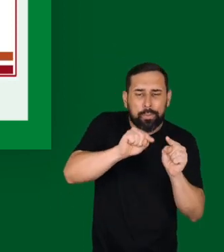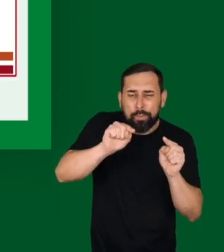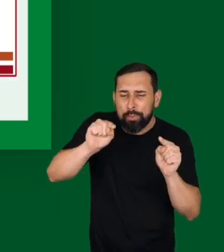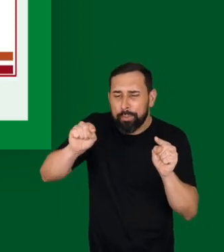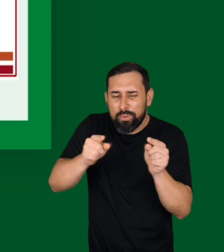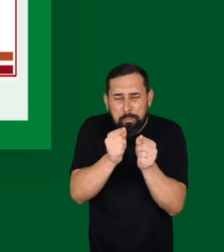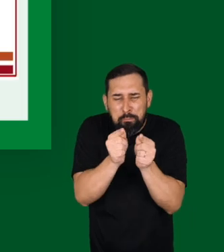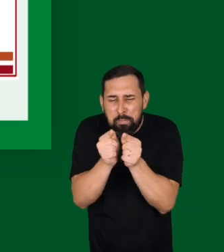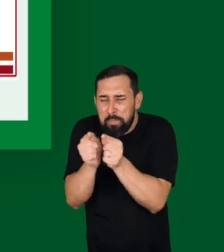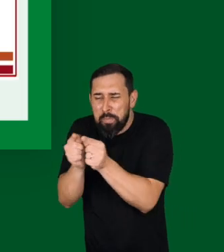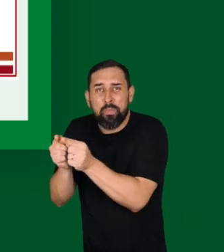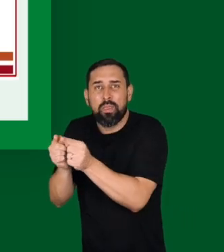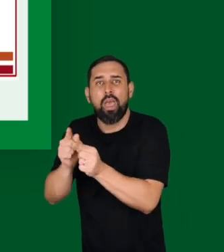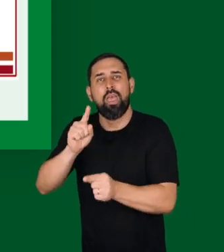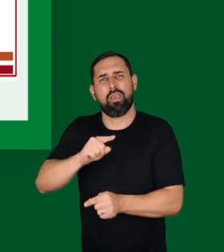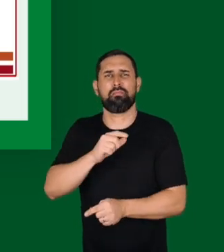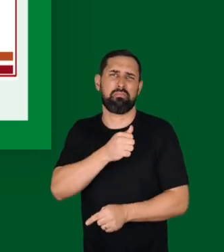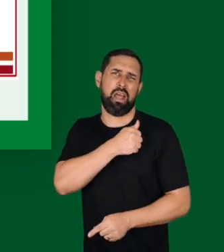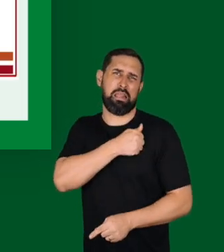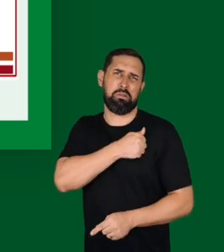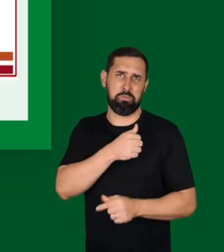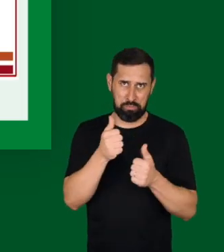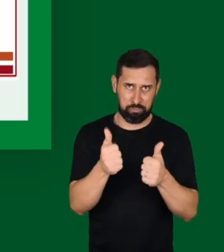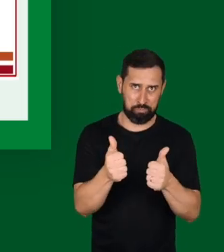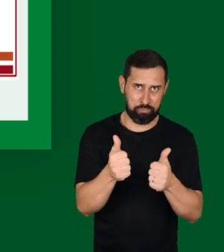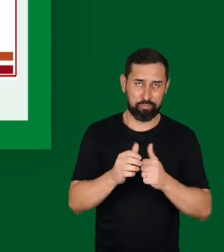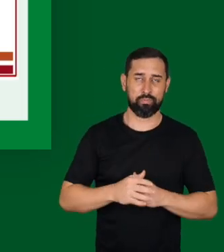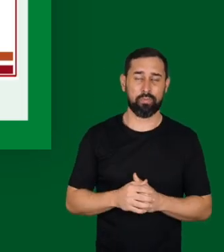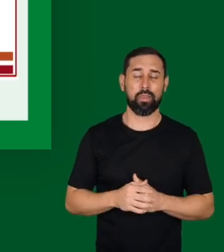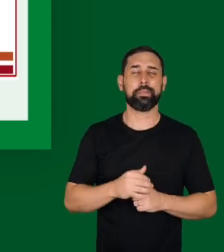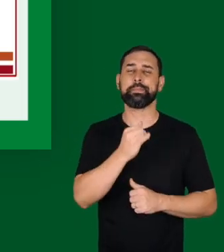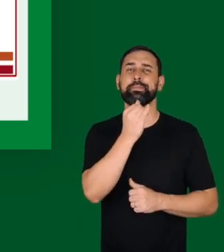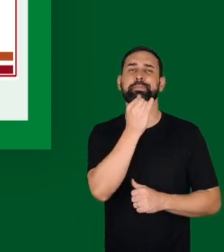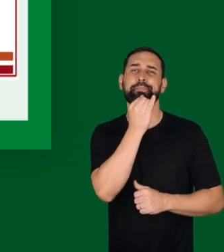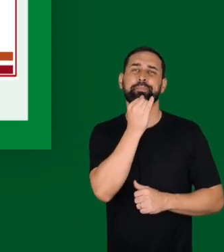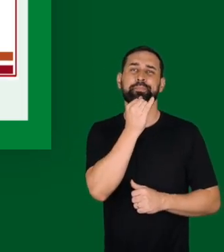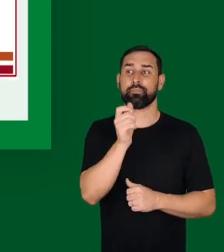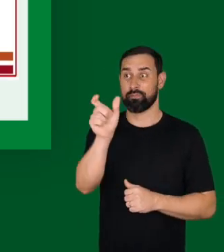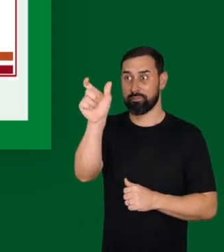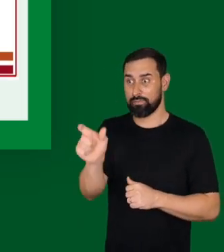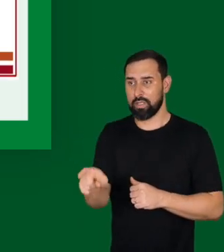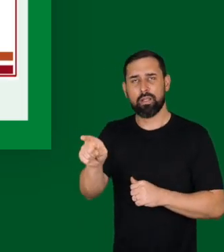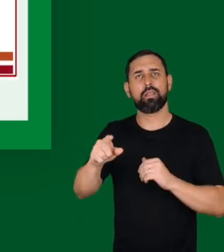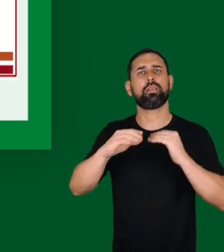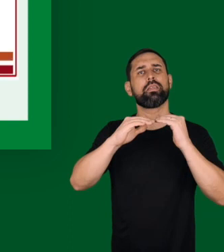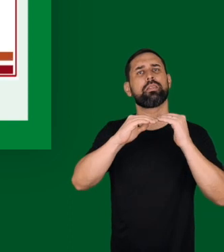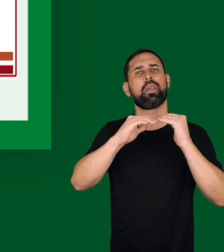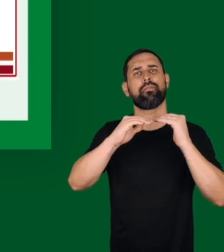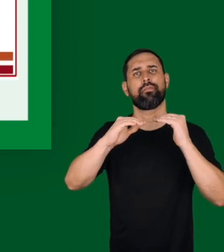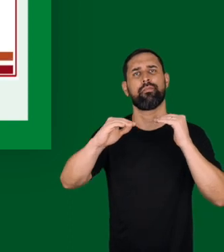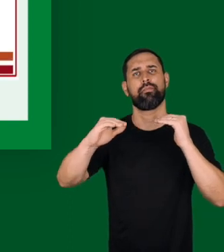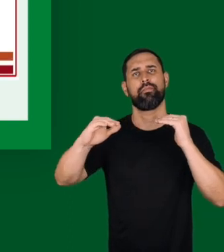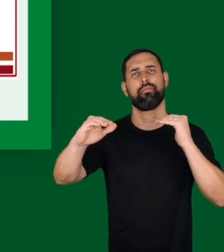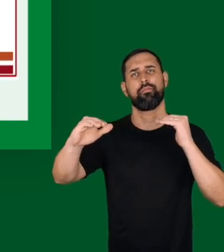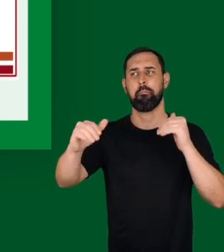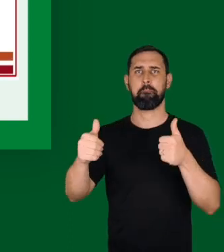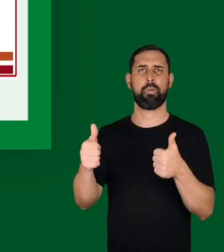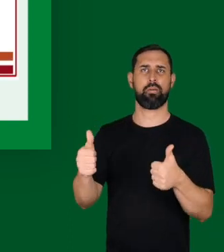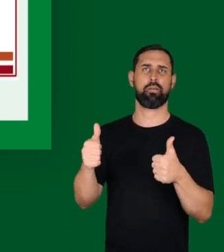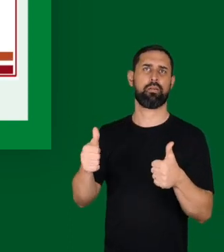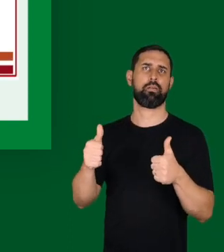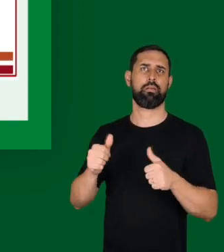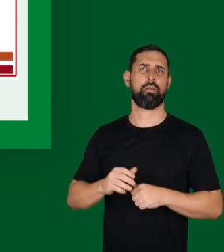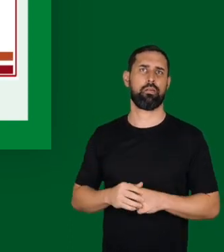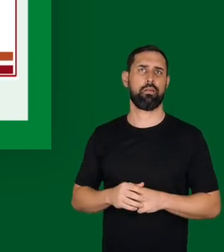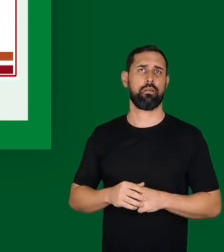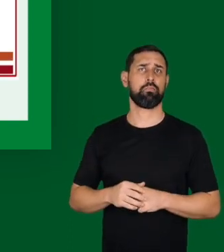QRS estreito vai ser de origem supraventricular. Em relação ao paciente que está estável,